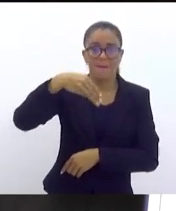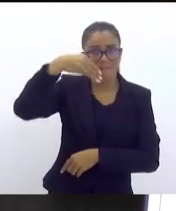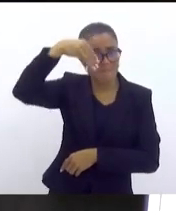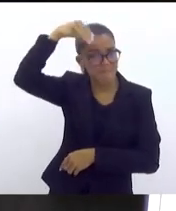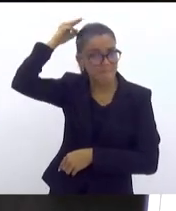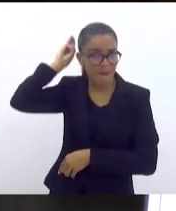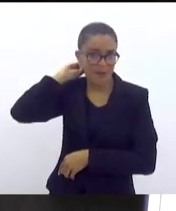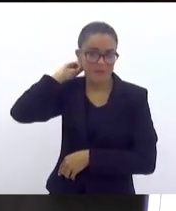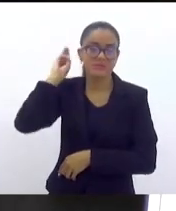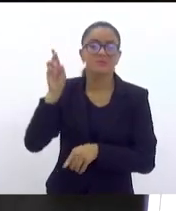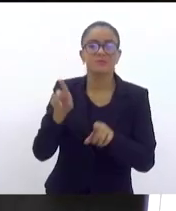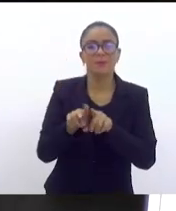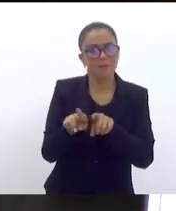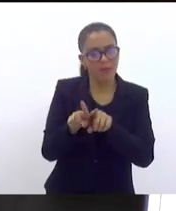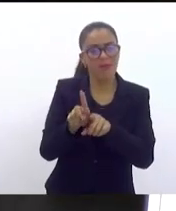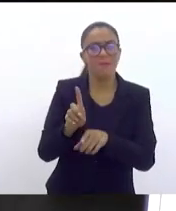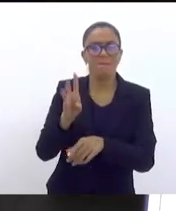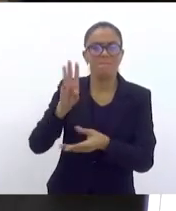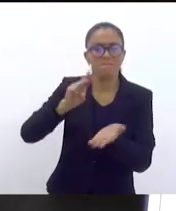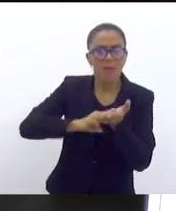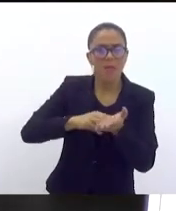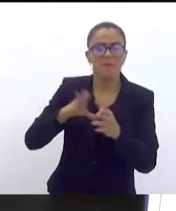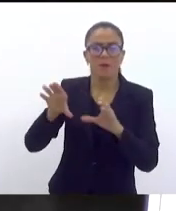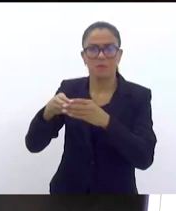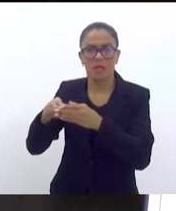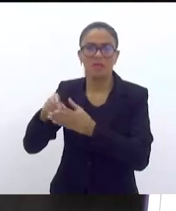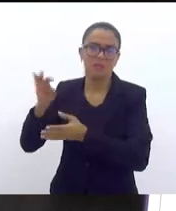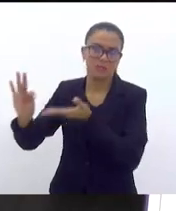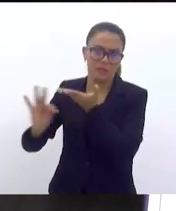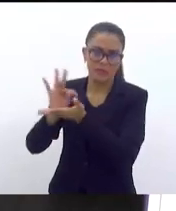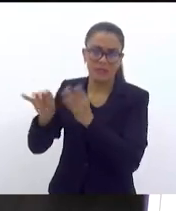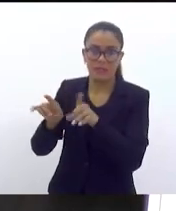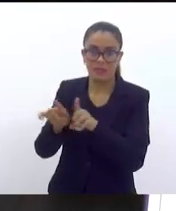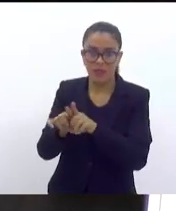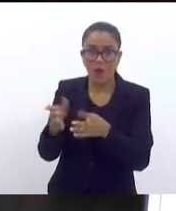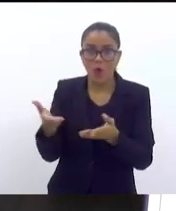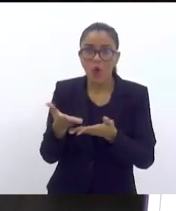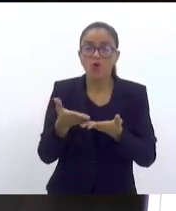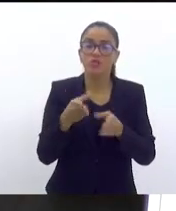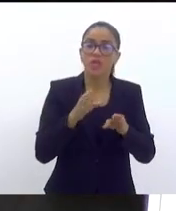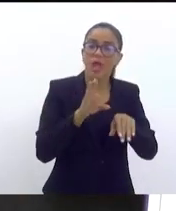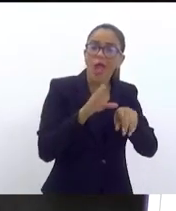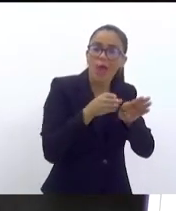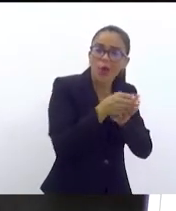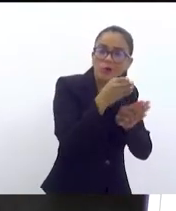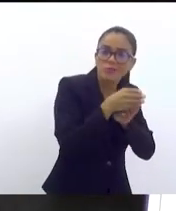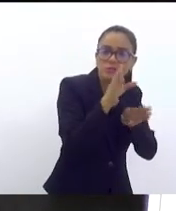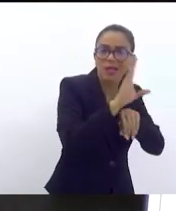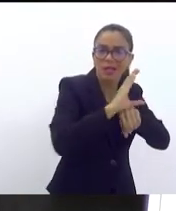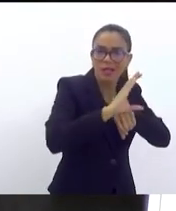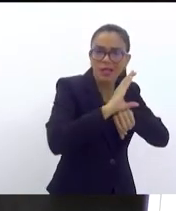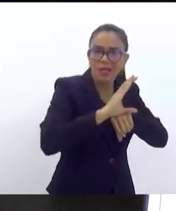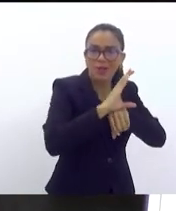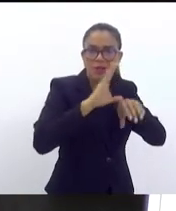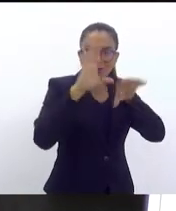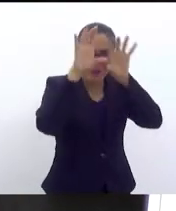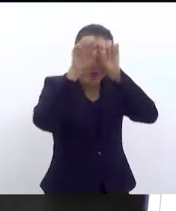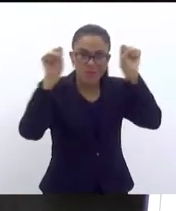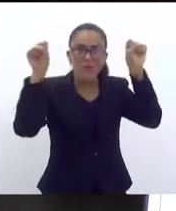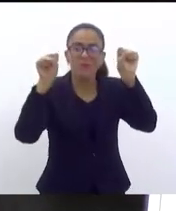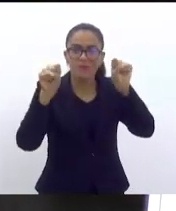parlamentar também de convidados terapêuticas em defesa foi colega do Amorim hoje é Conselheiro Tribunal de Contas e um defensor mas